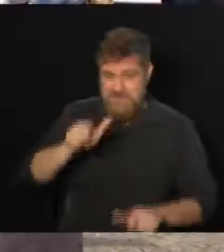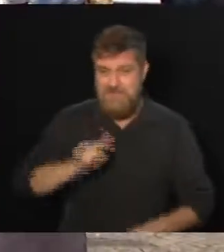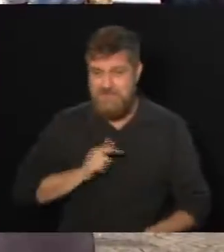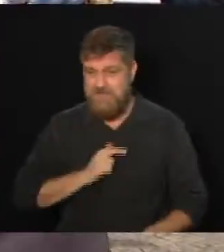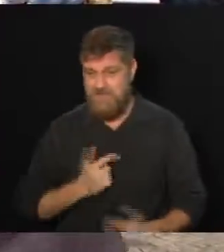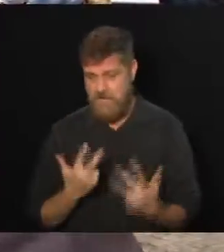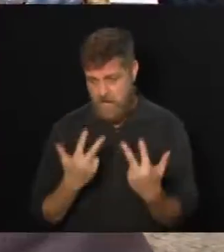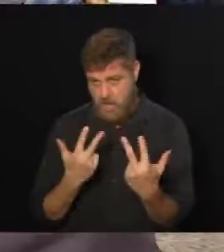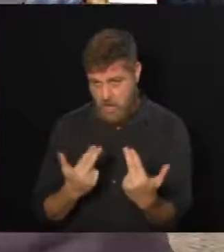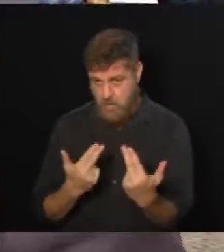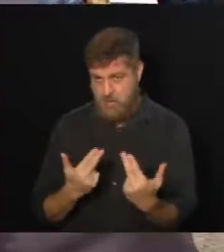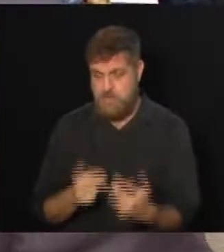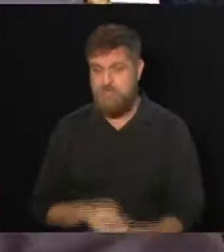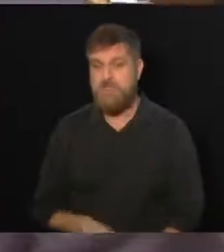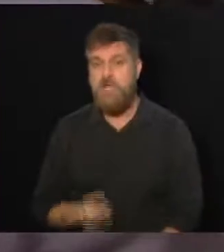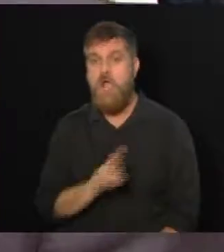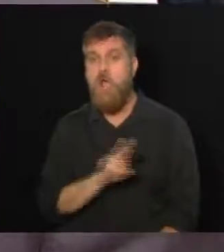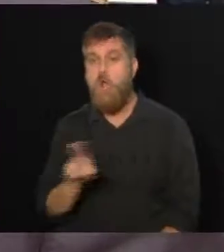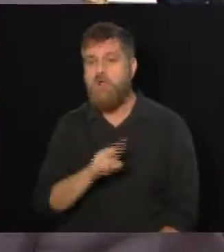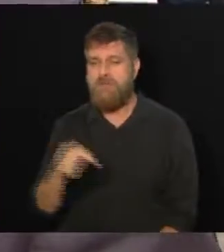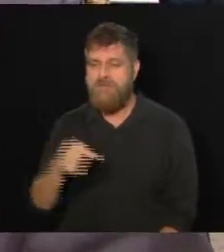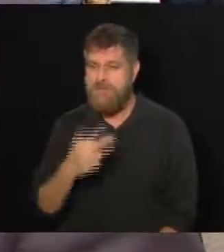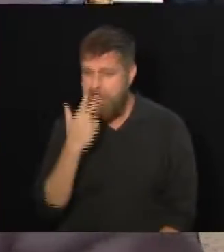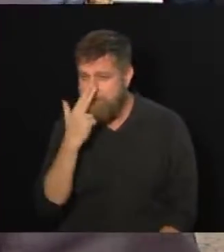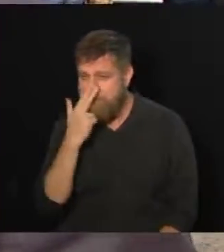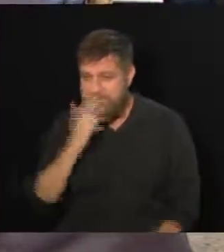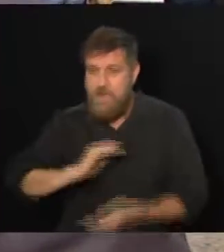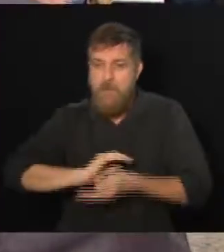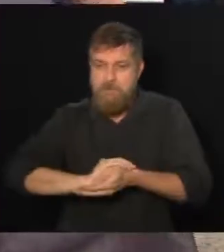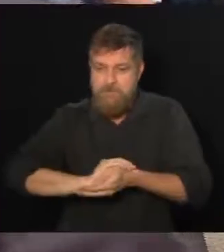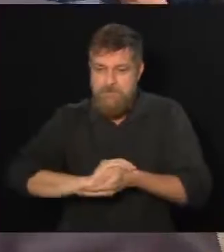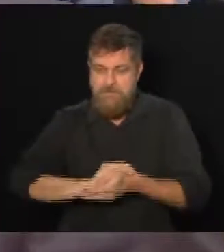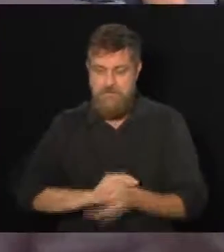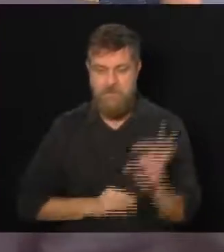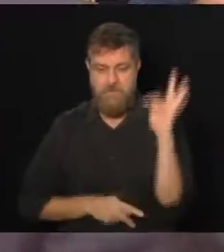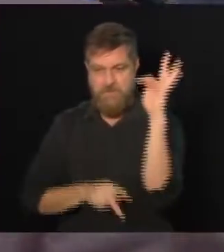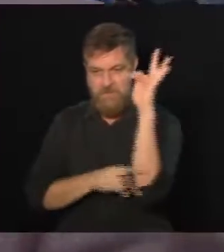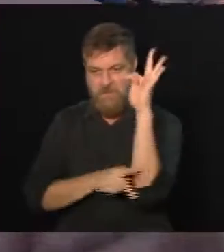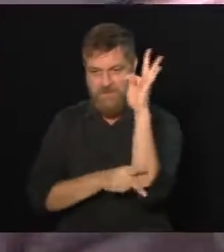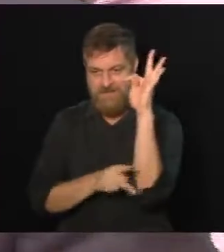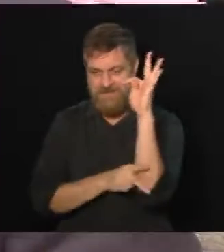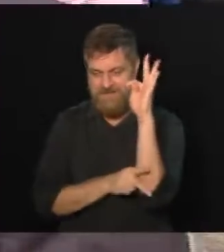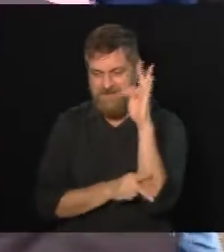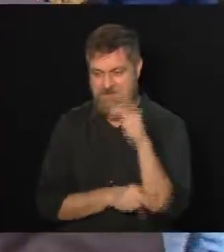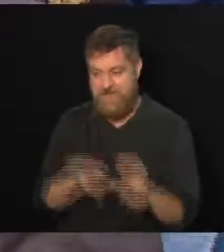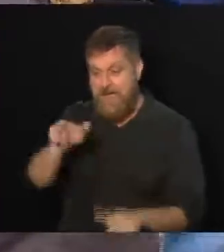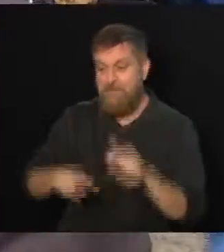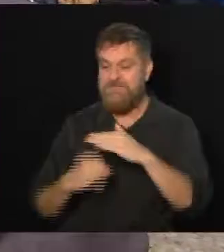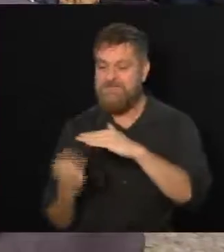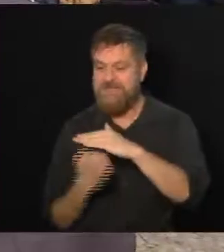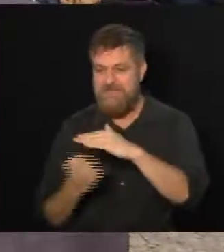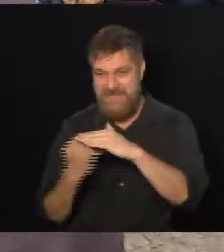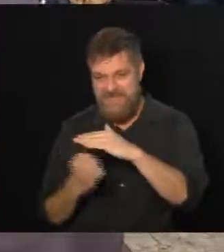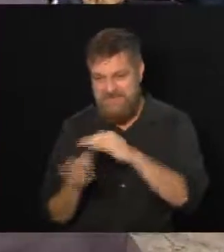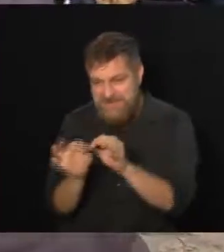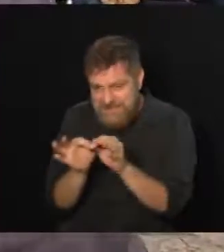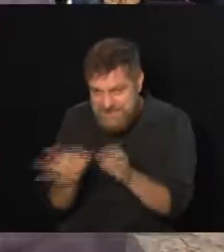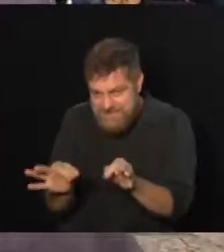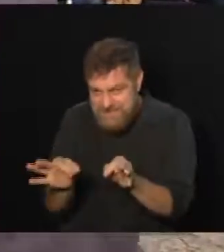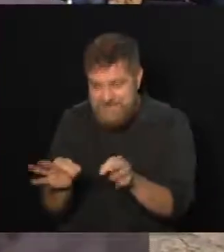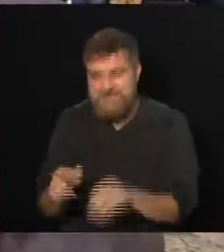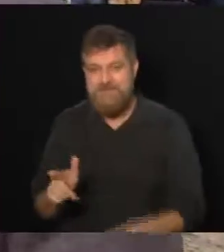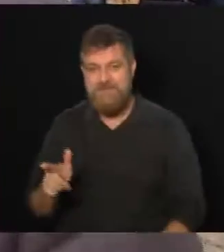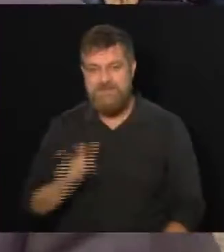foi nominado, o poupa-tempo do empresariado, né? Do pequeno